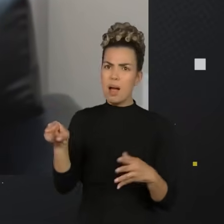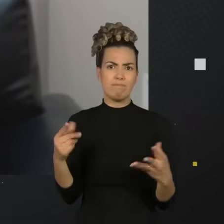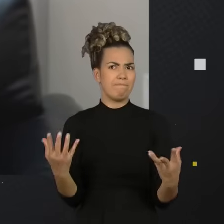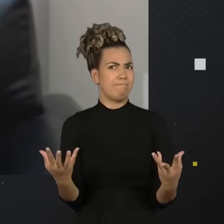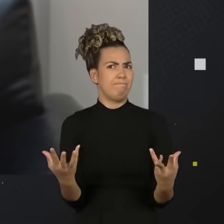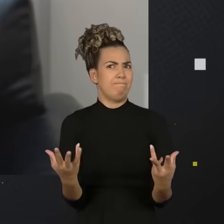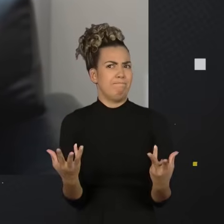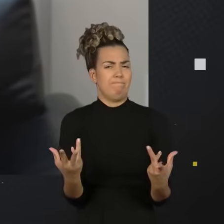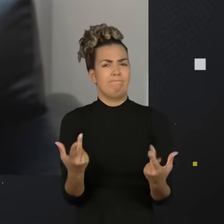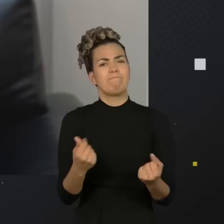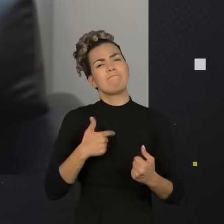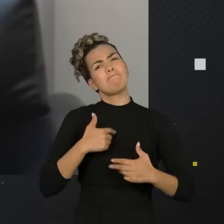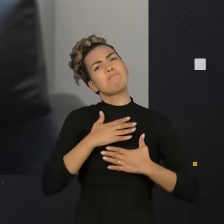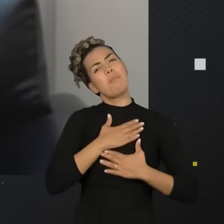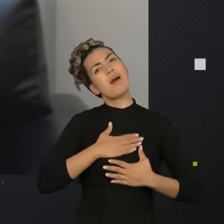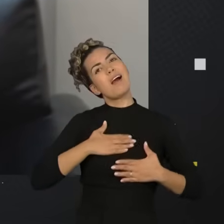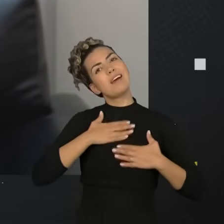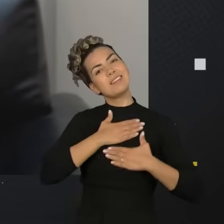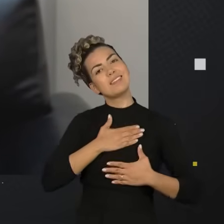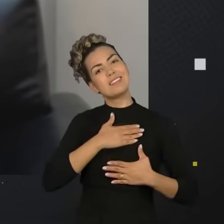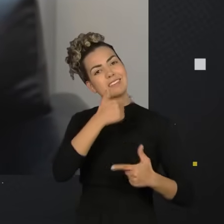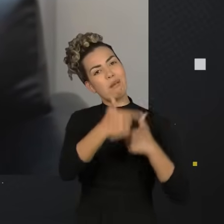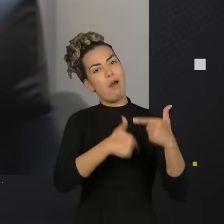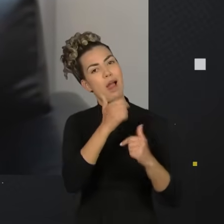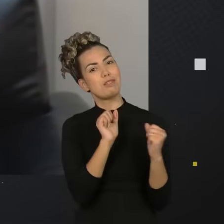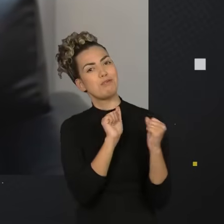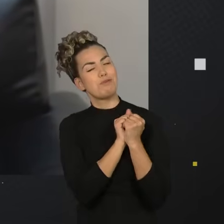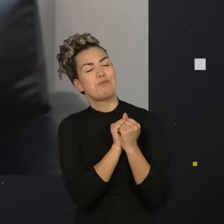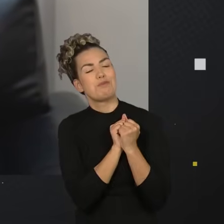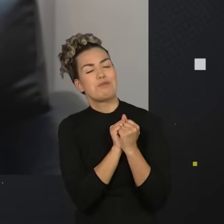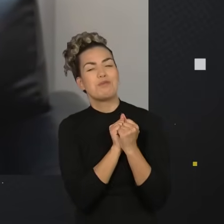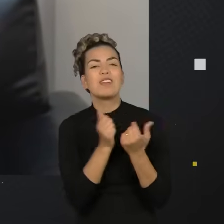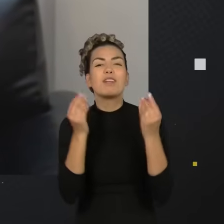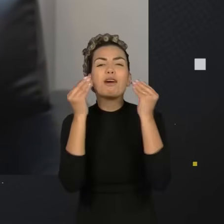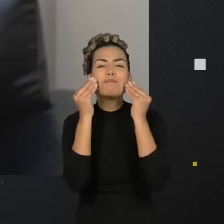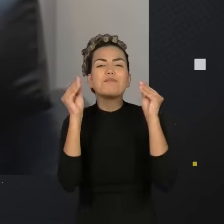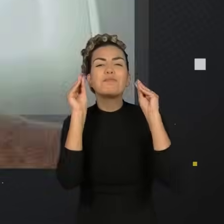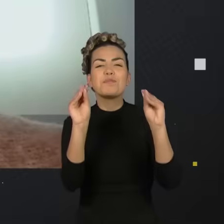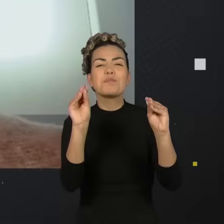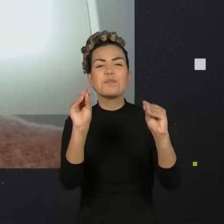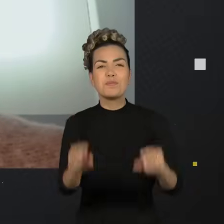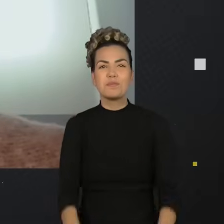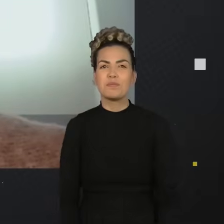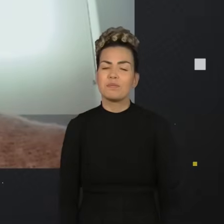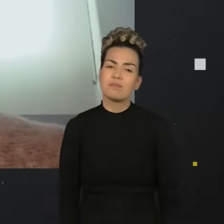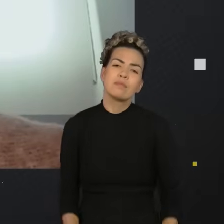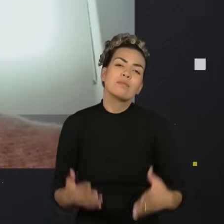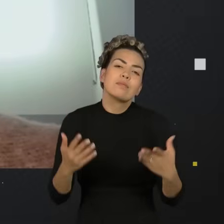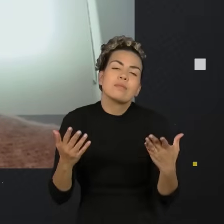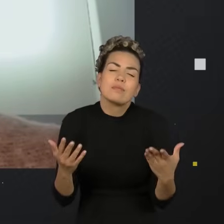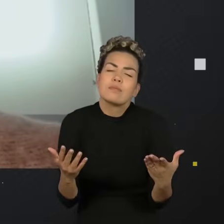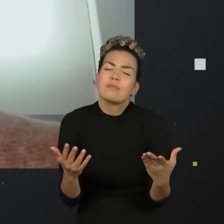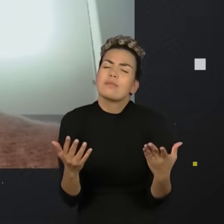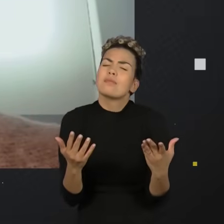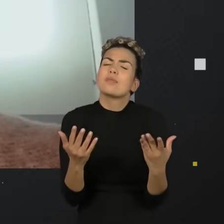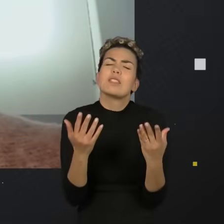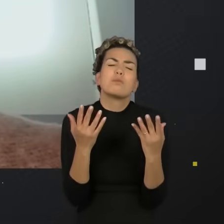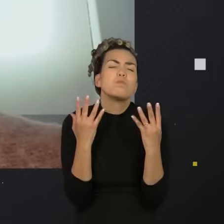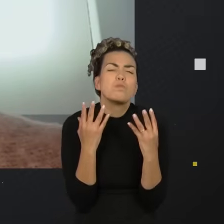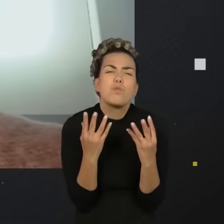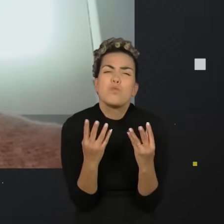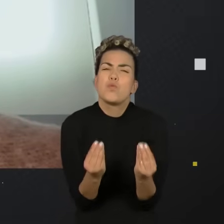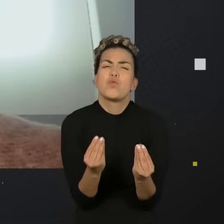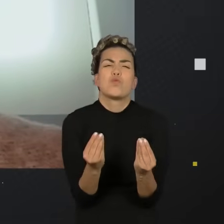e é sempre um prazer trabalhar com ele. Grande beijo, querido. Muito, muito,